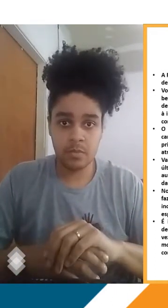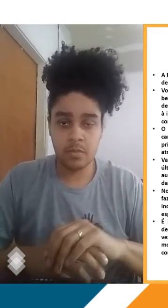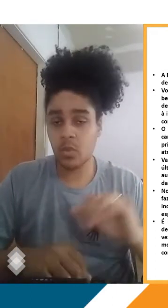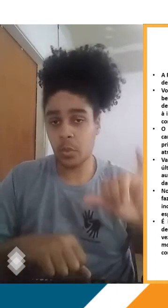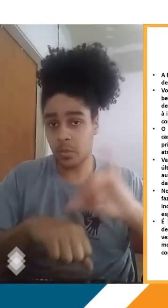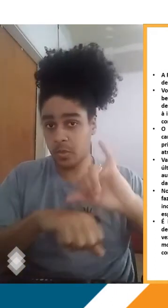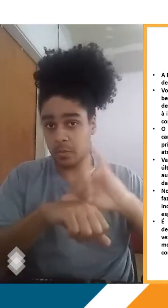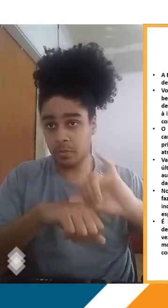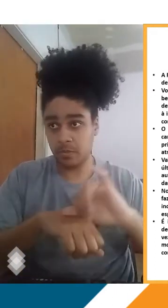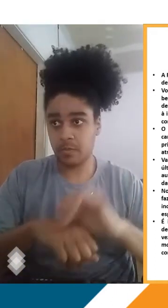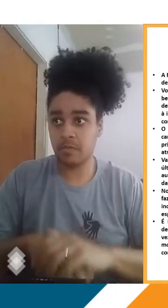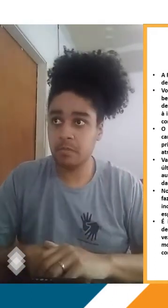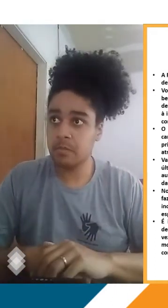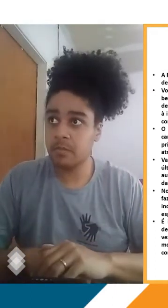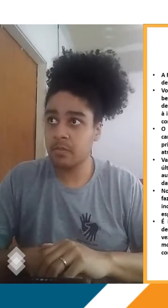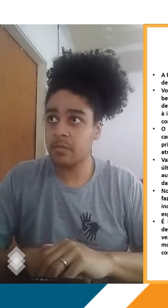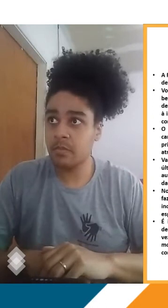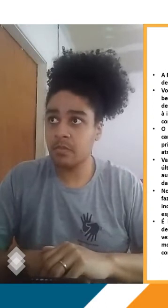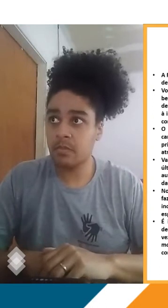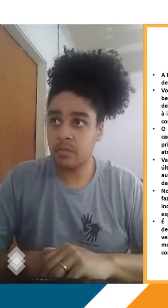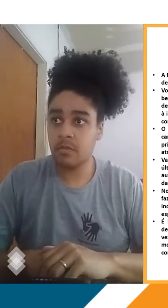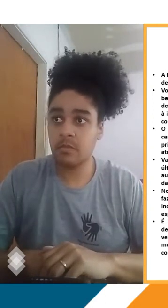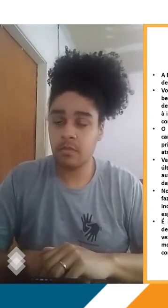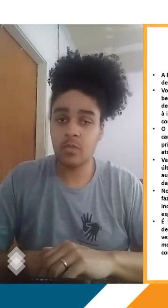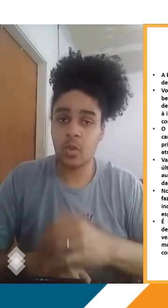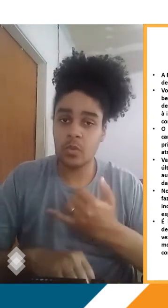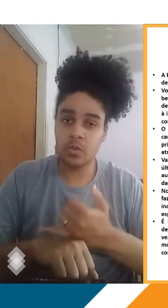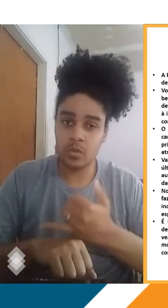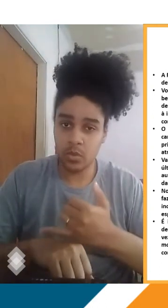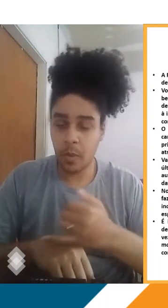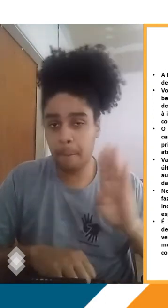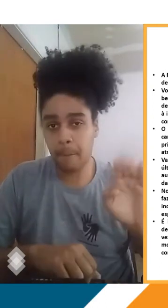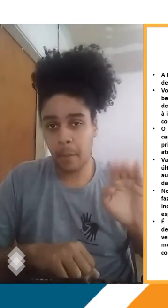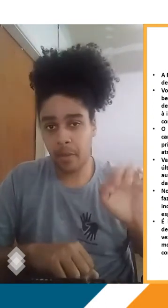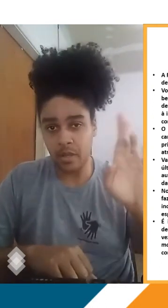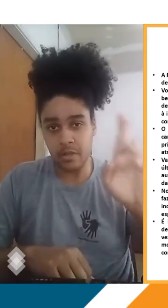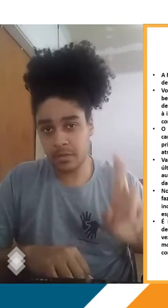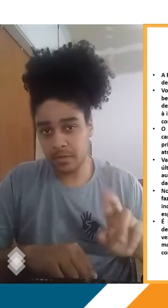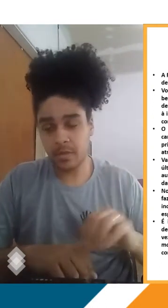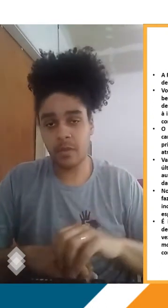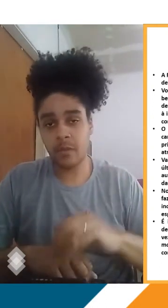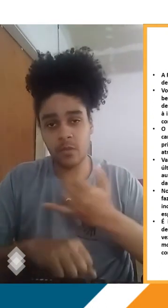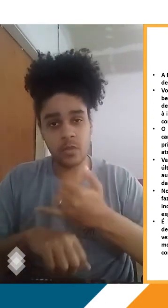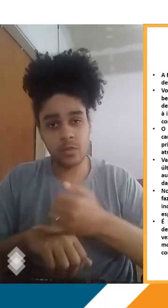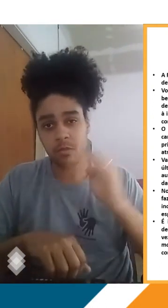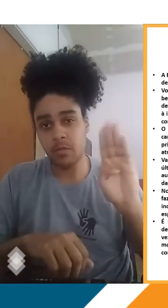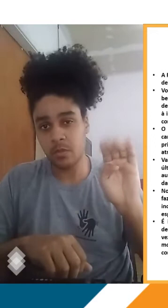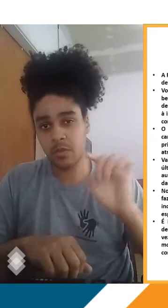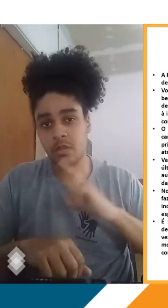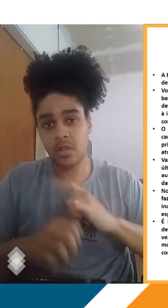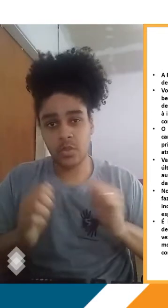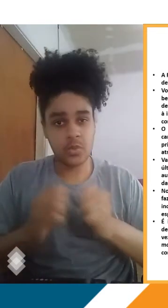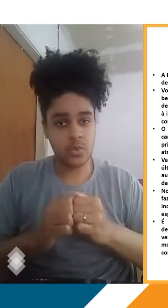Depois da região metropolitana é mais industrializado o estado do Rio, destacando ali o eixo Volta Redonda, Barra Mansa e Resende. Volta Redonda e Barra